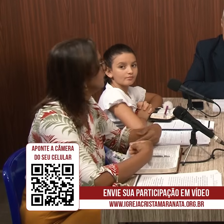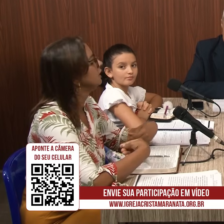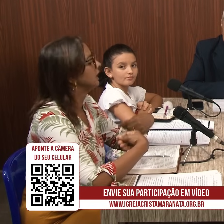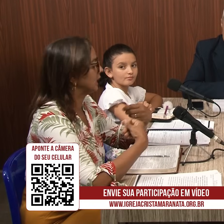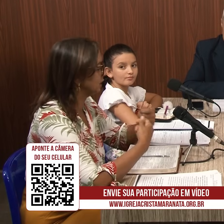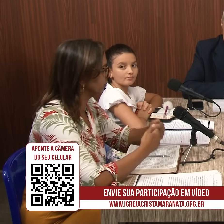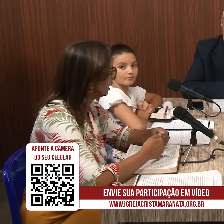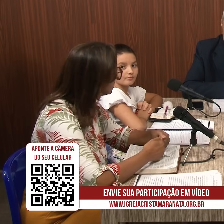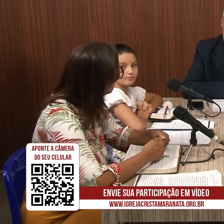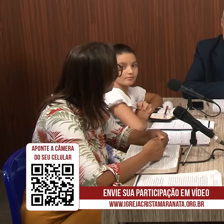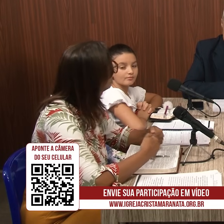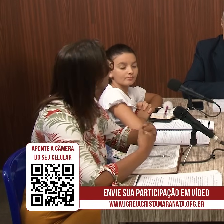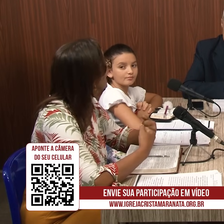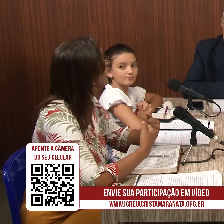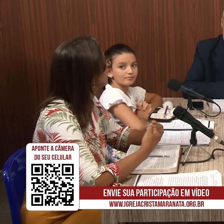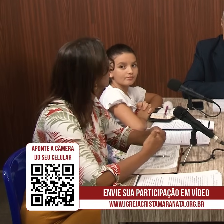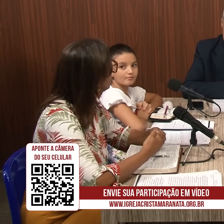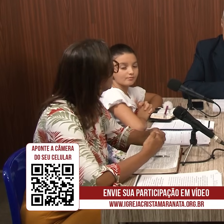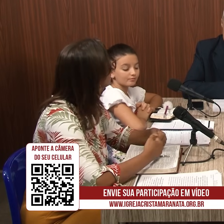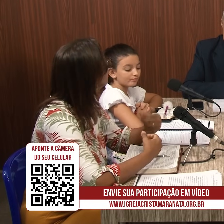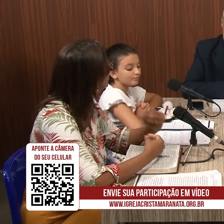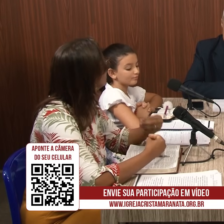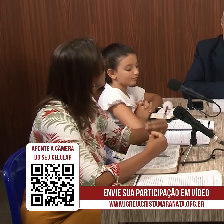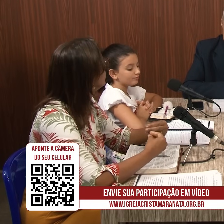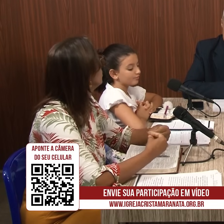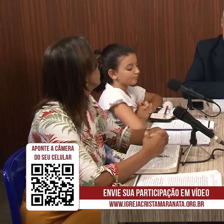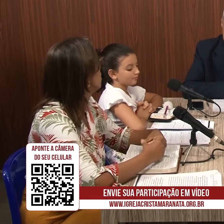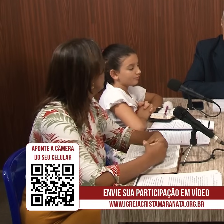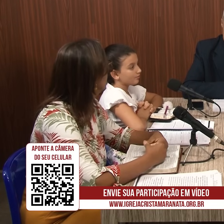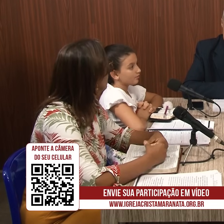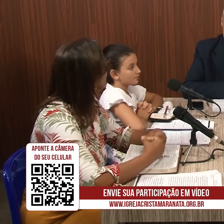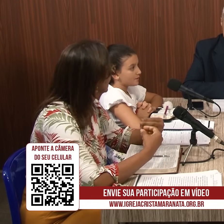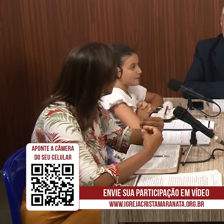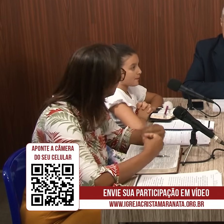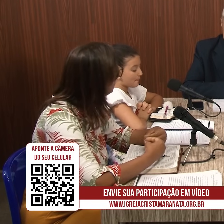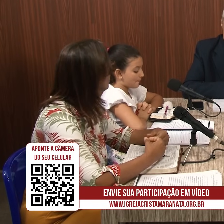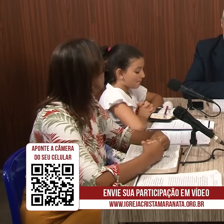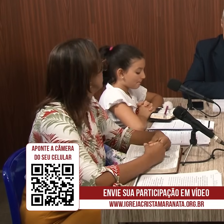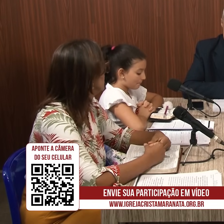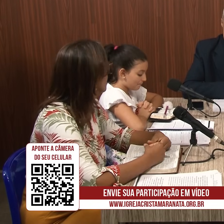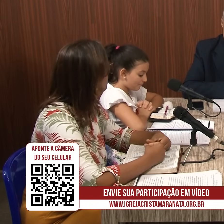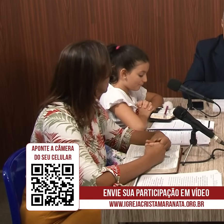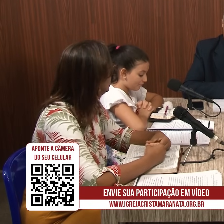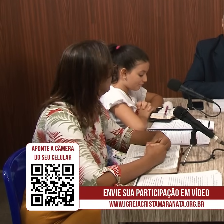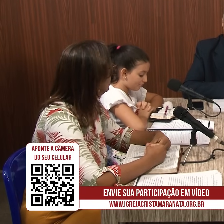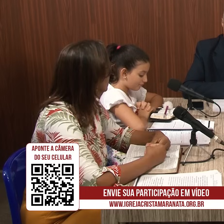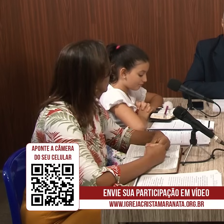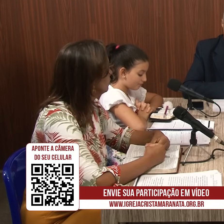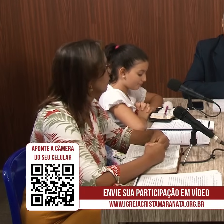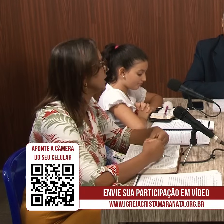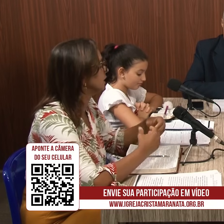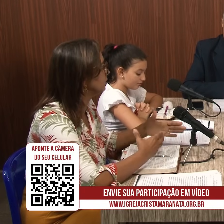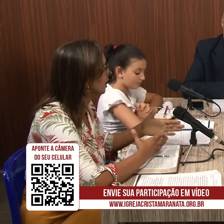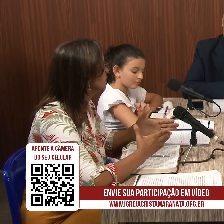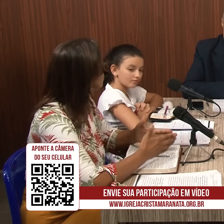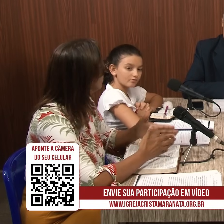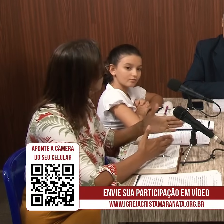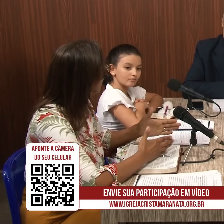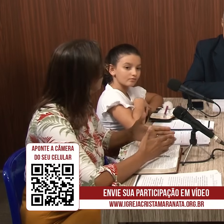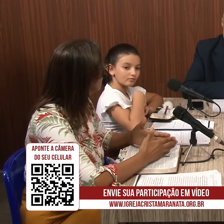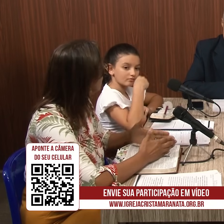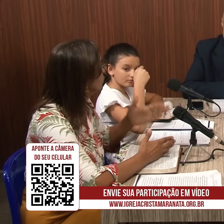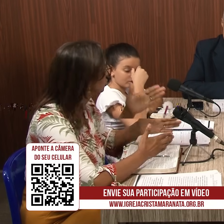Mia. Cada vez que ela exprime, mais ela se fortaleceu porque ela viveu no corpo. Ela sempre venceu no corpo, né? É igual aquela guarda